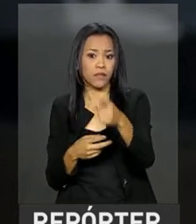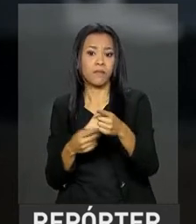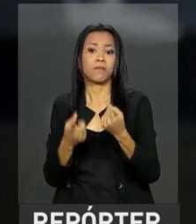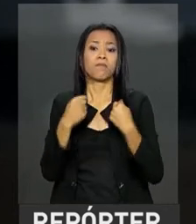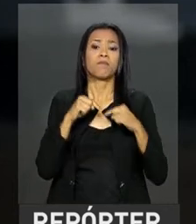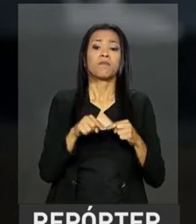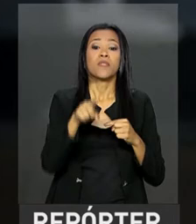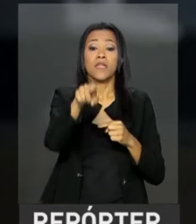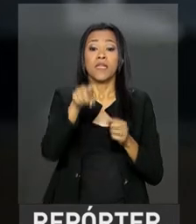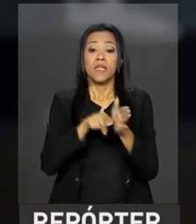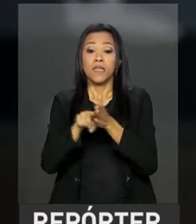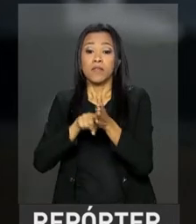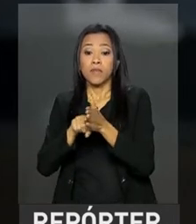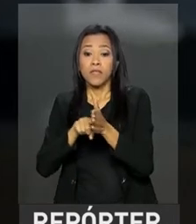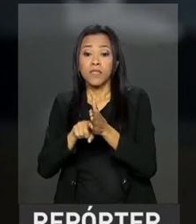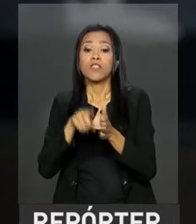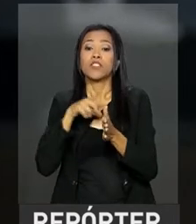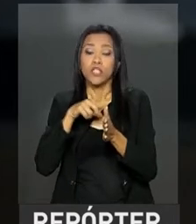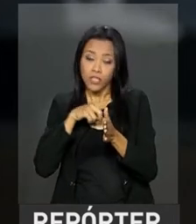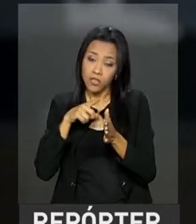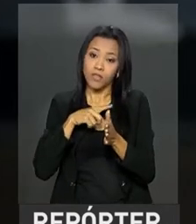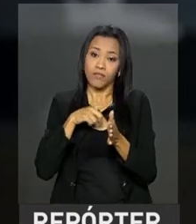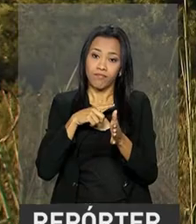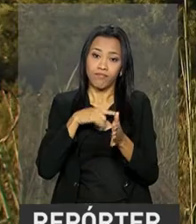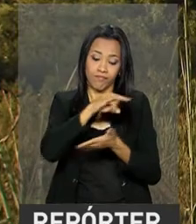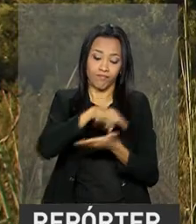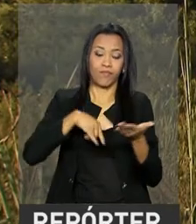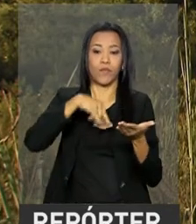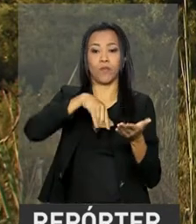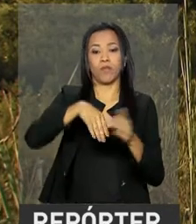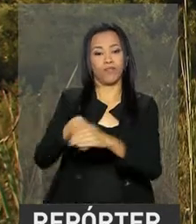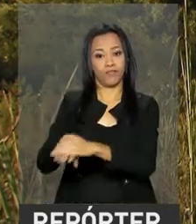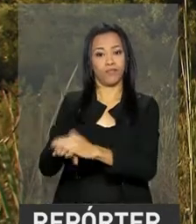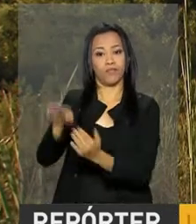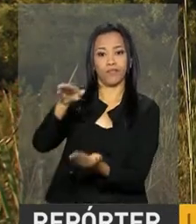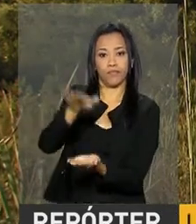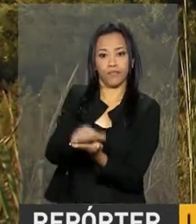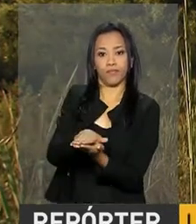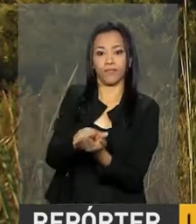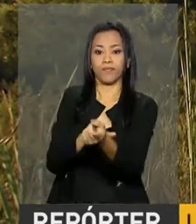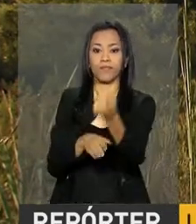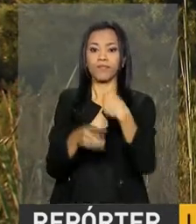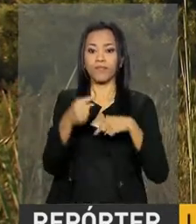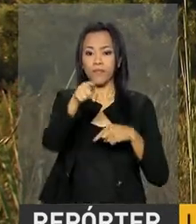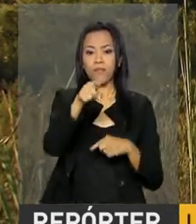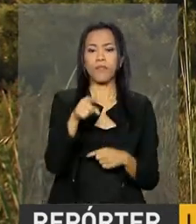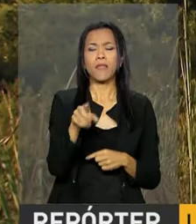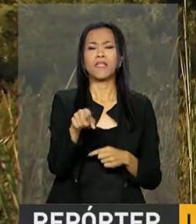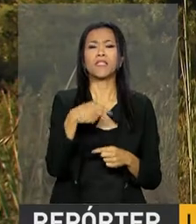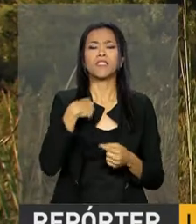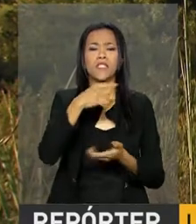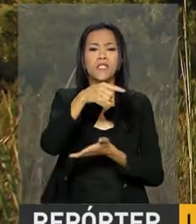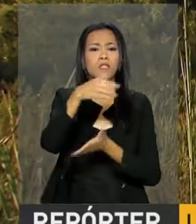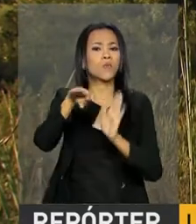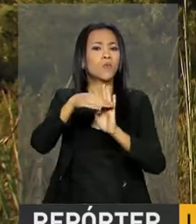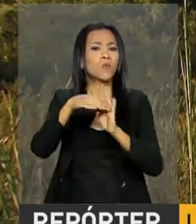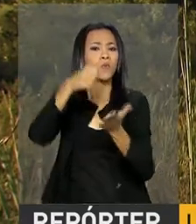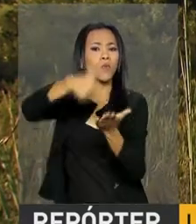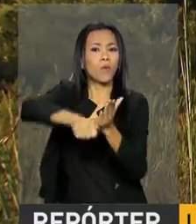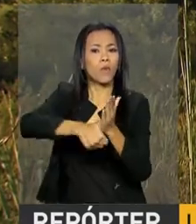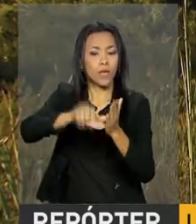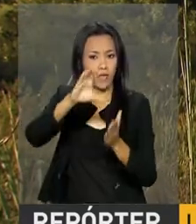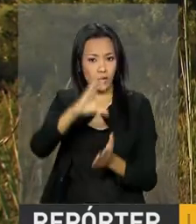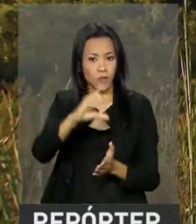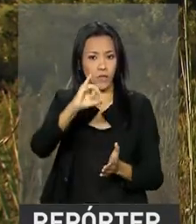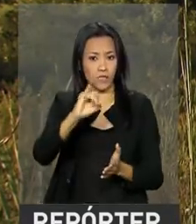363.703 pesquisados, tinham algum documento no prontuário. Desde que começou a funcionar, o programa Identidade Cidadã já fez mais de 8